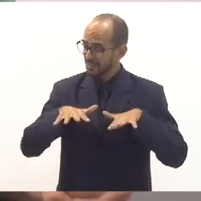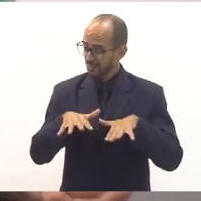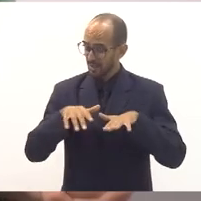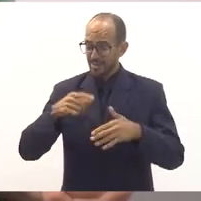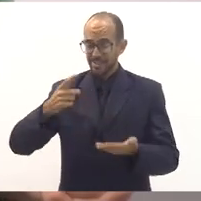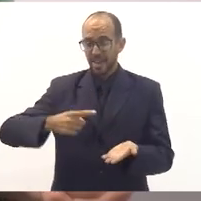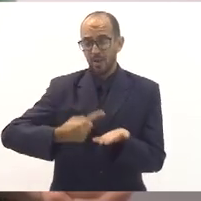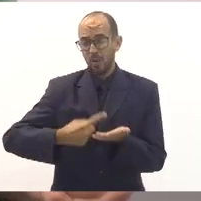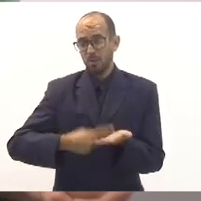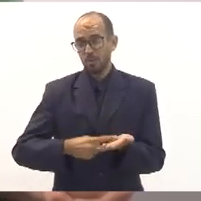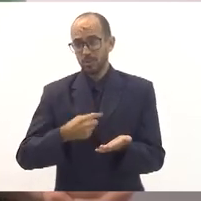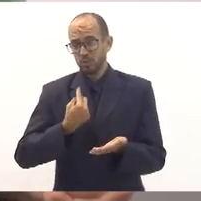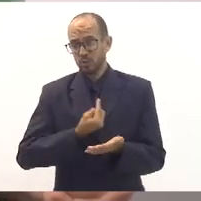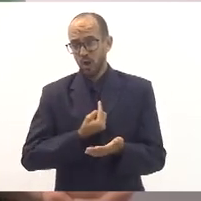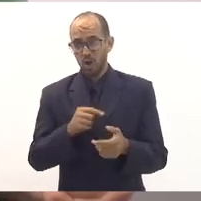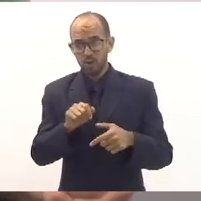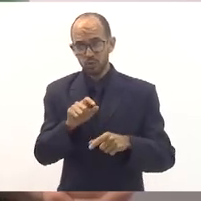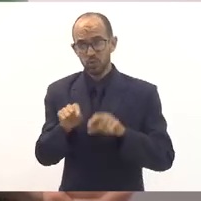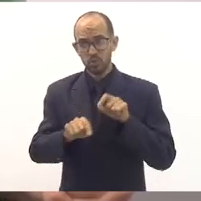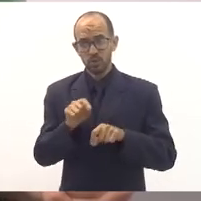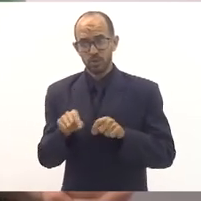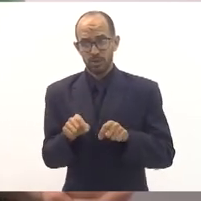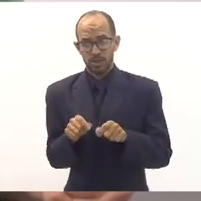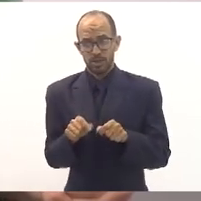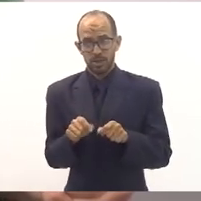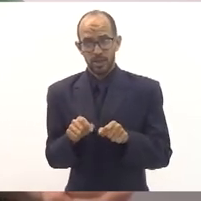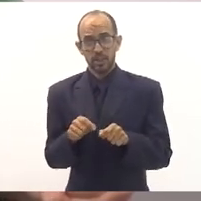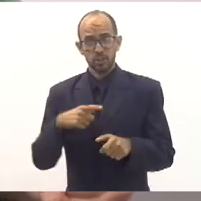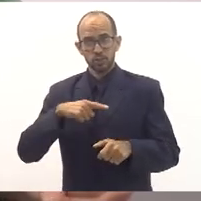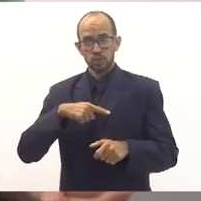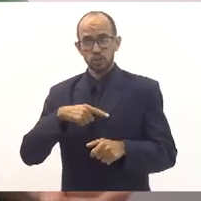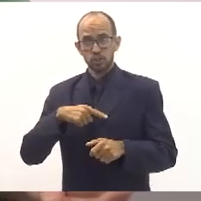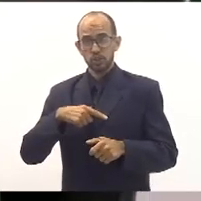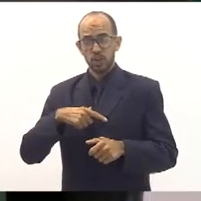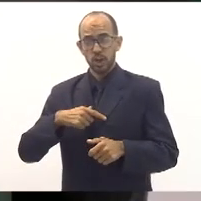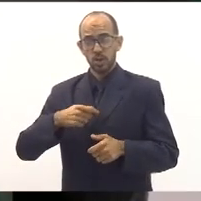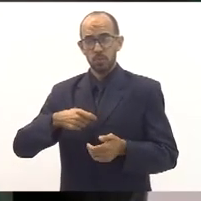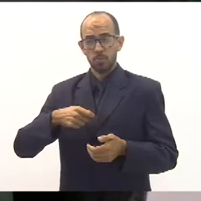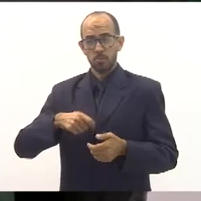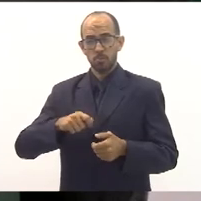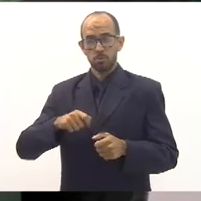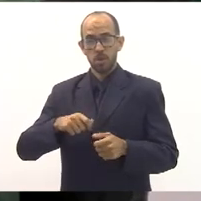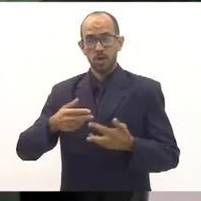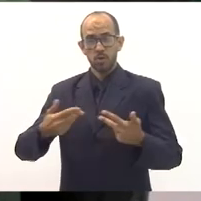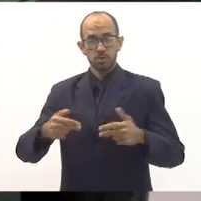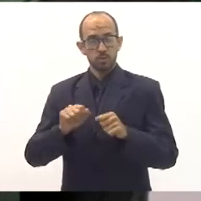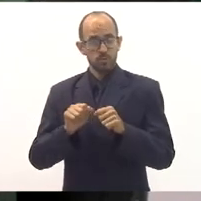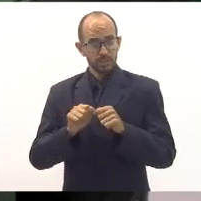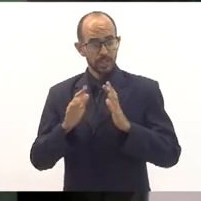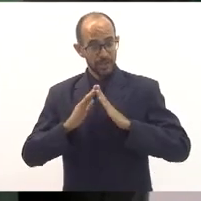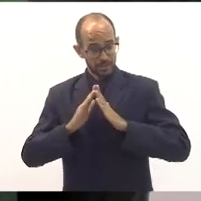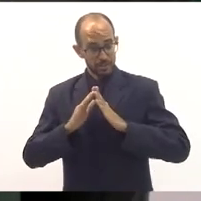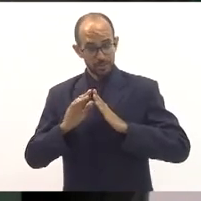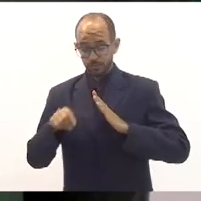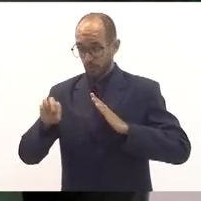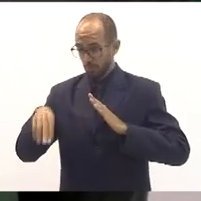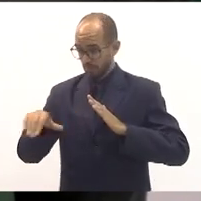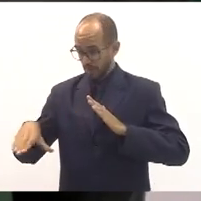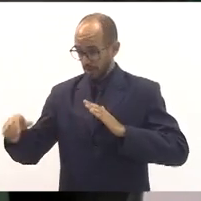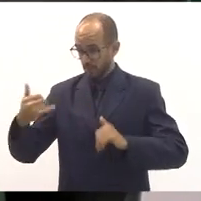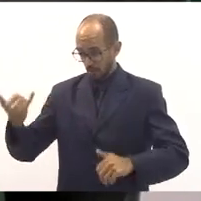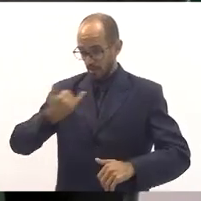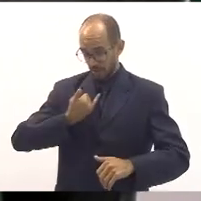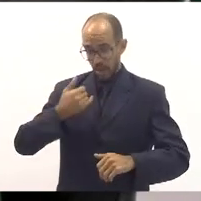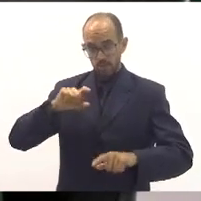compromisso nosso sair daqui com o dever de casa eu lembro muito bem disso a palavra mim que falava não nos preparativos